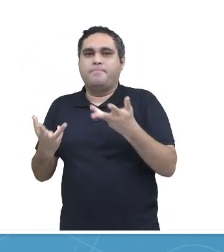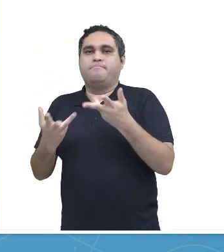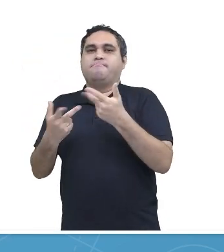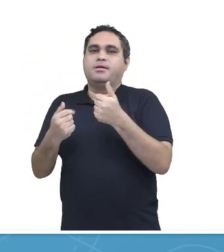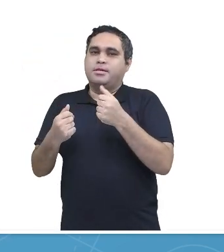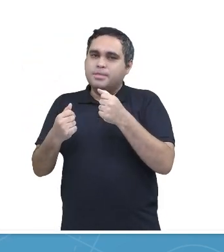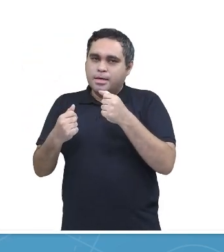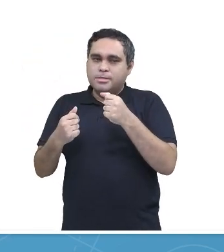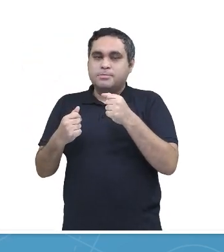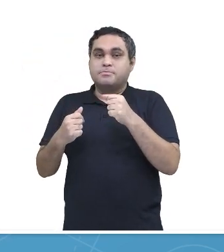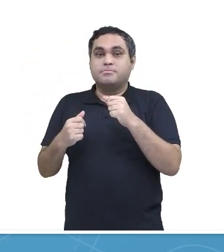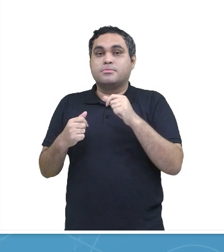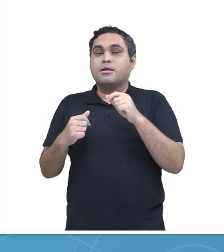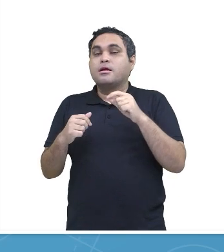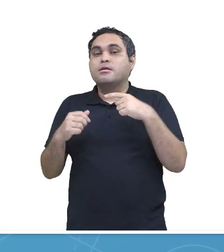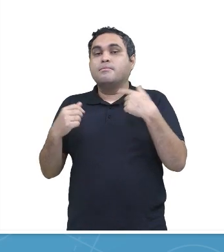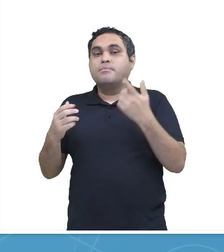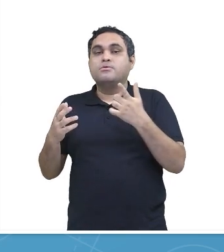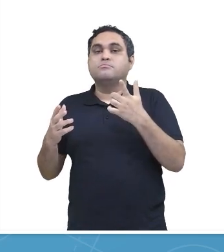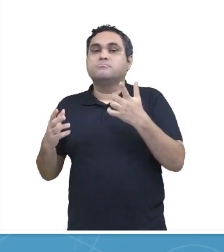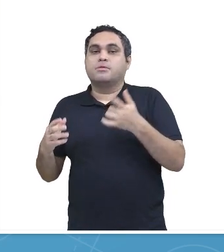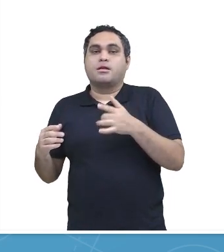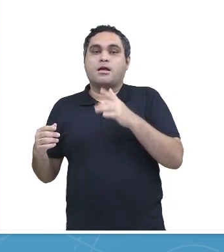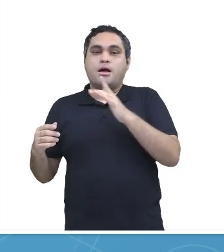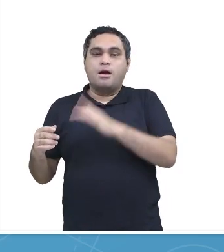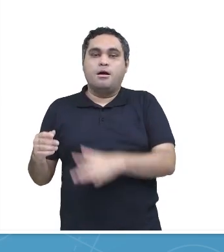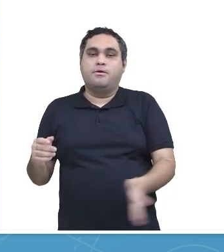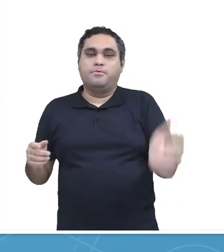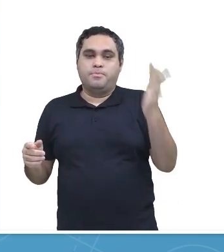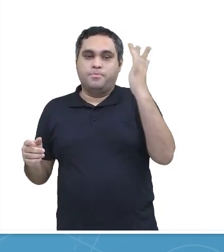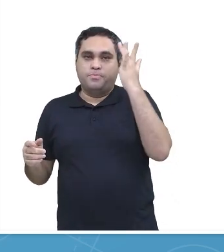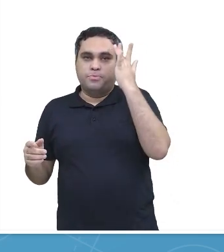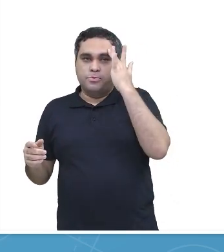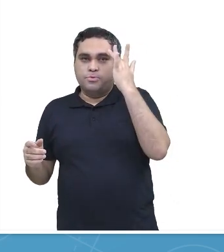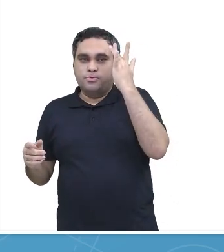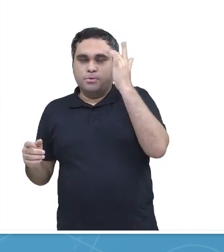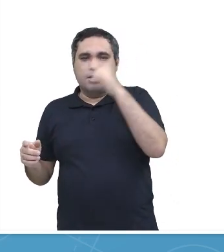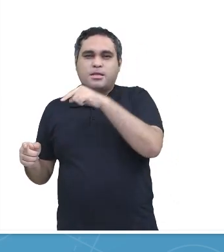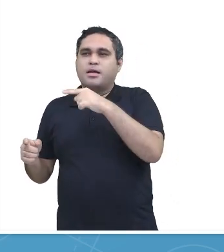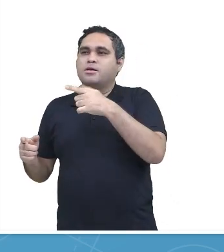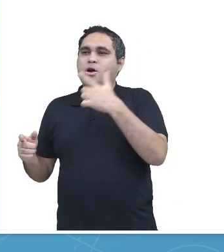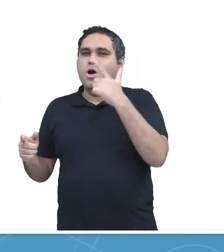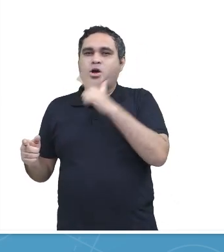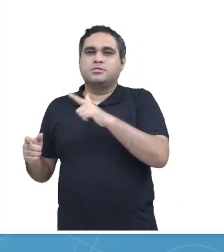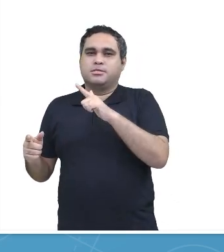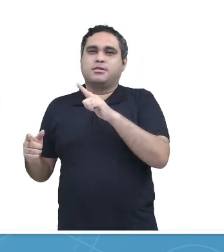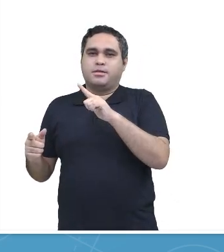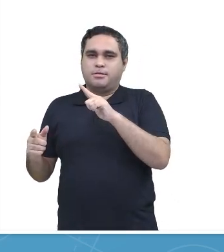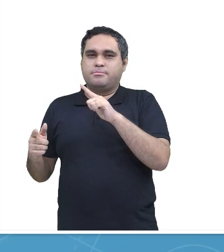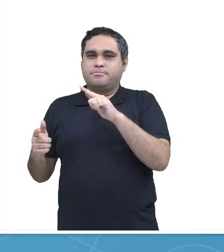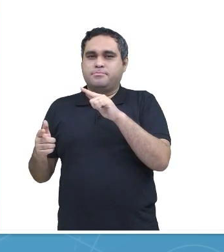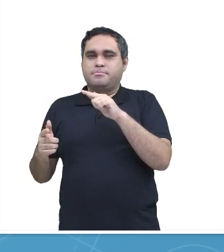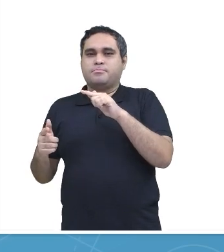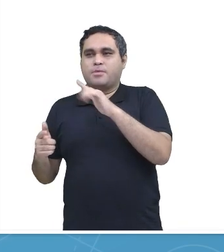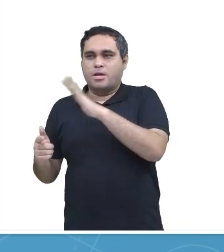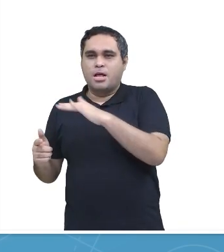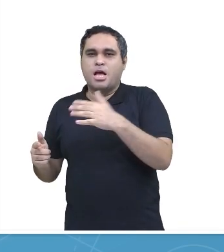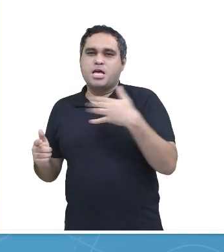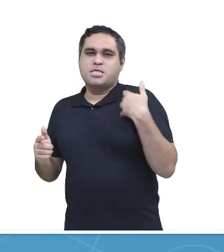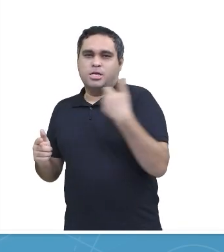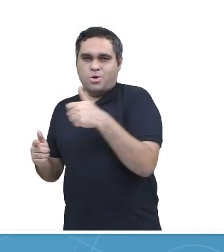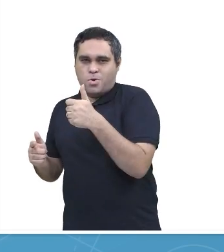movimentos, até ficar num estágio maduro, que é o que nós temos hoje em dia. Então, junto com esse desenvolvimento motor,